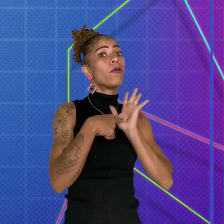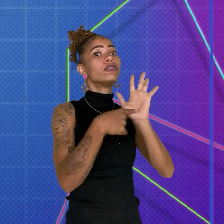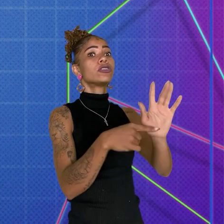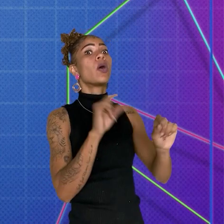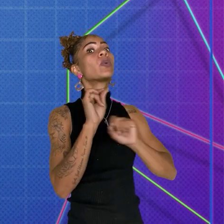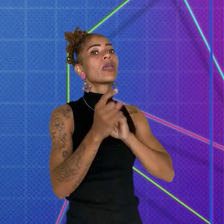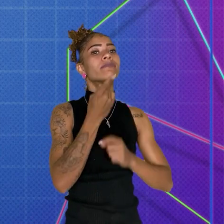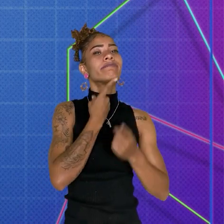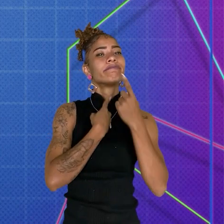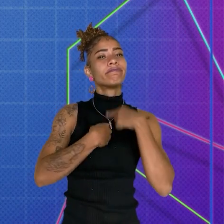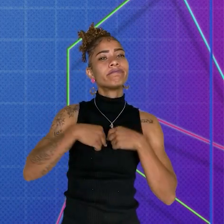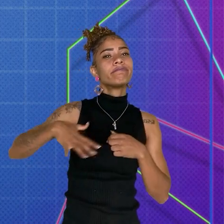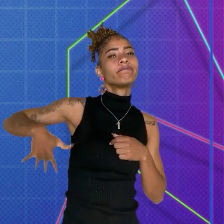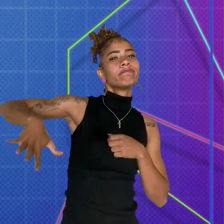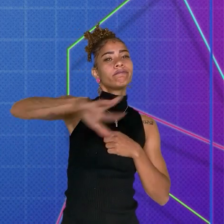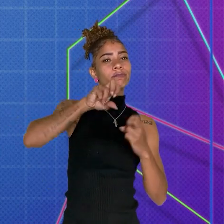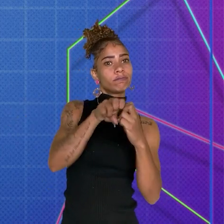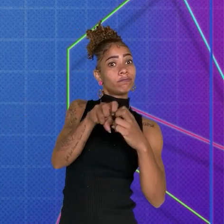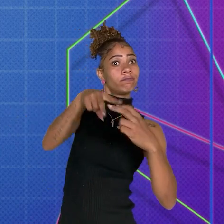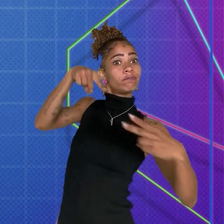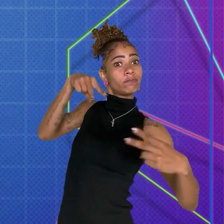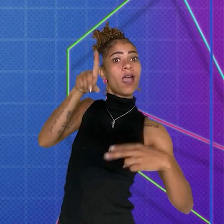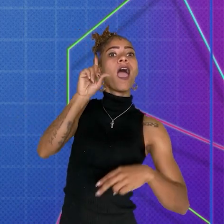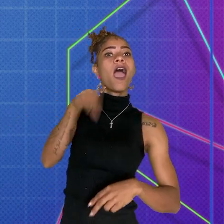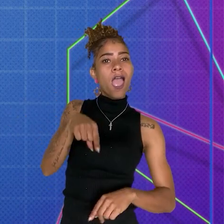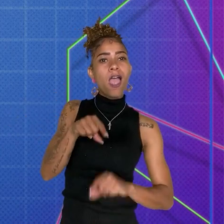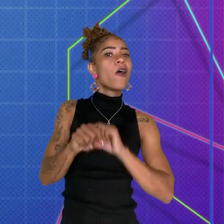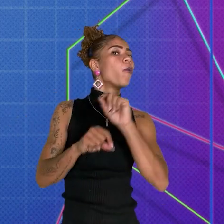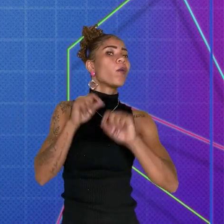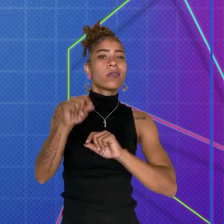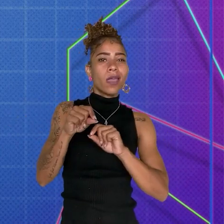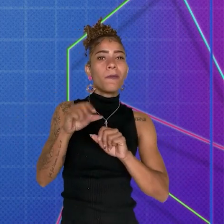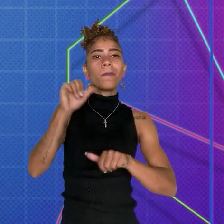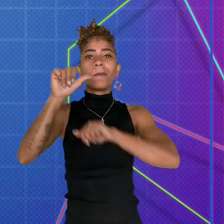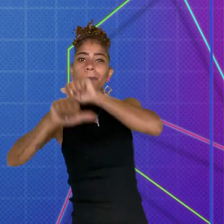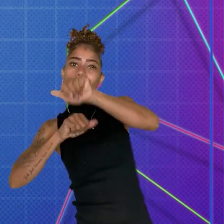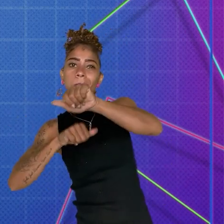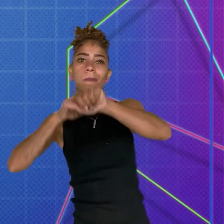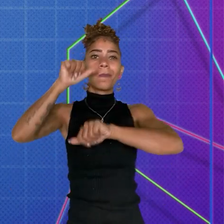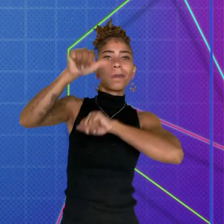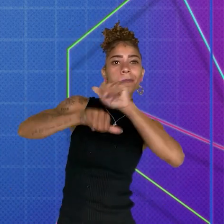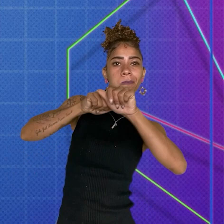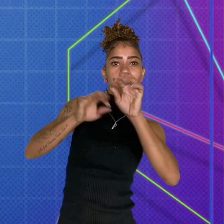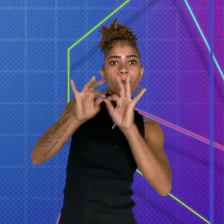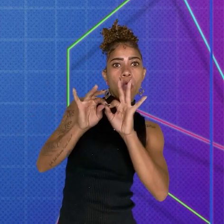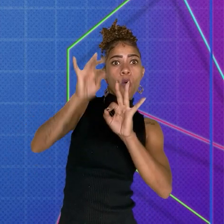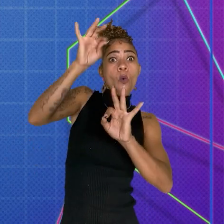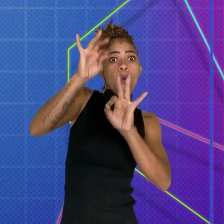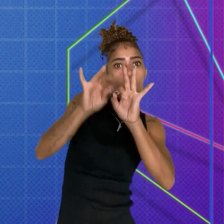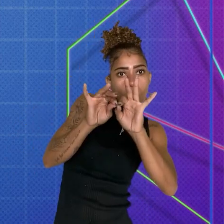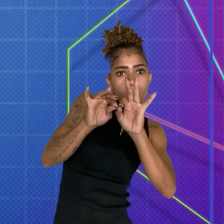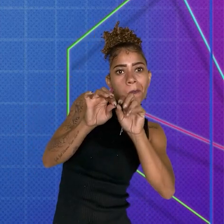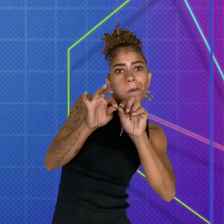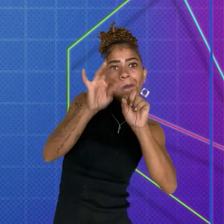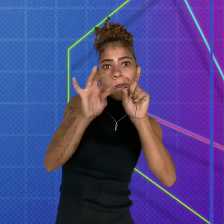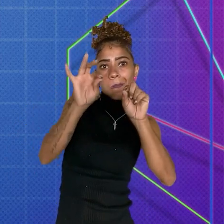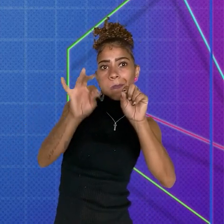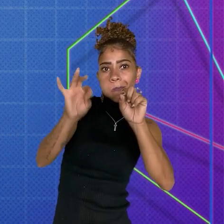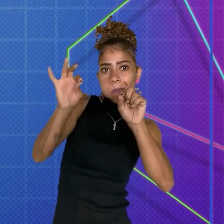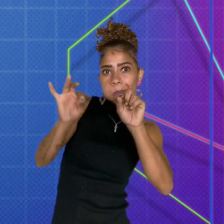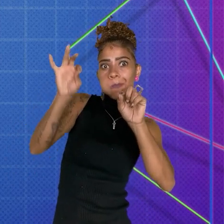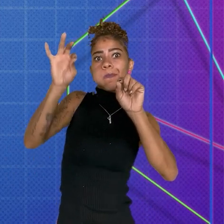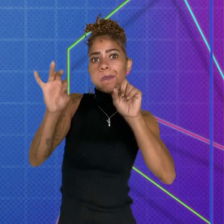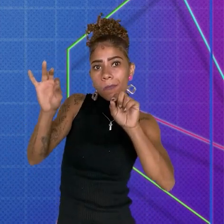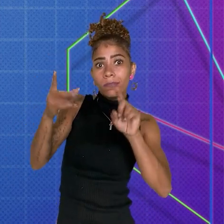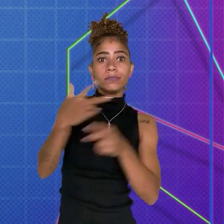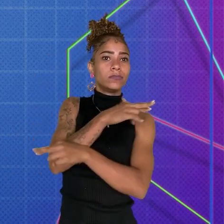atender ao propósito desejado em ambientes virtuais. Essas variações podem incluir mudanças na frequência, volume e efeitos sonoros que